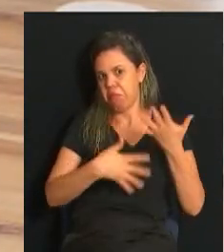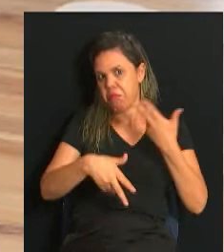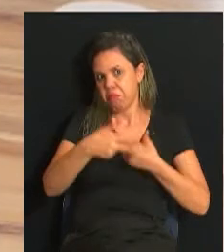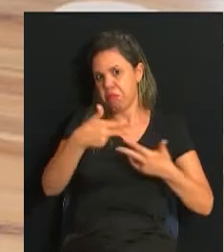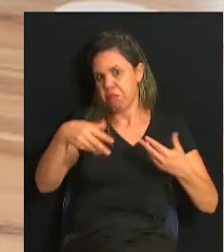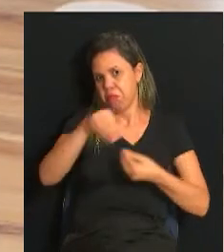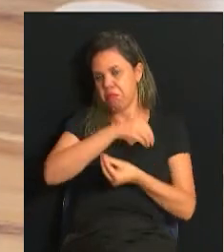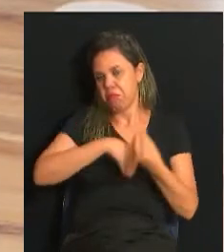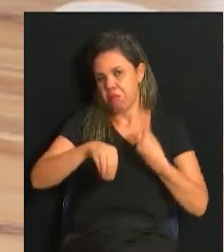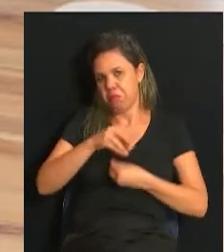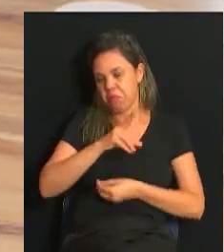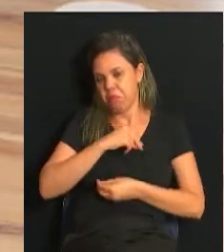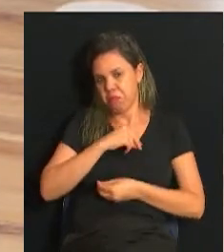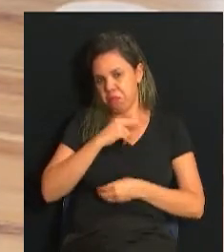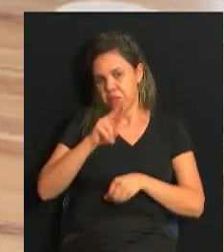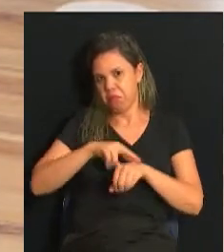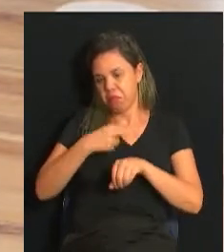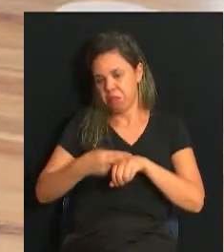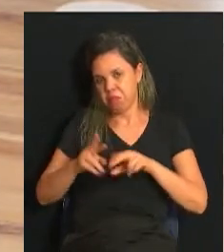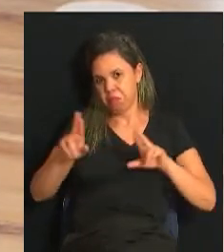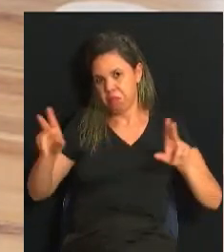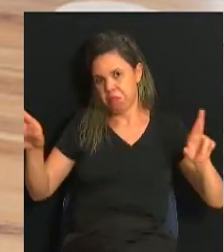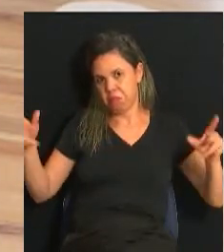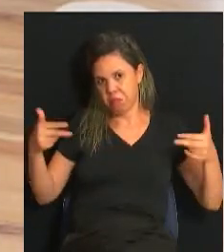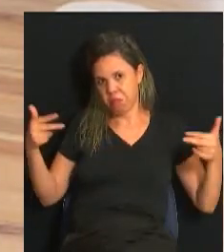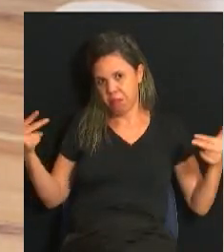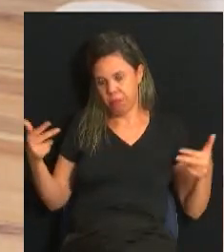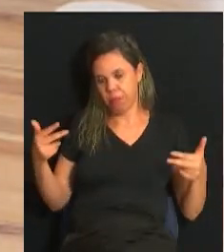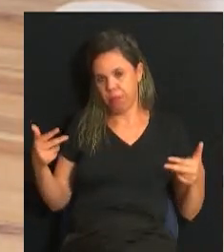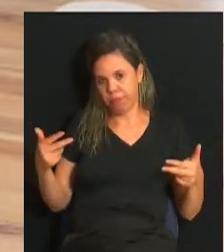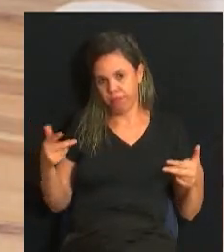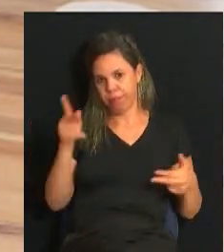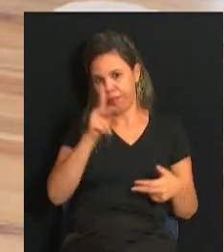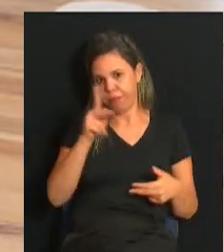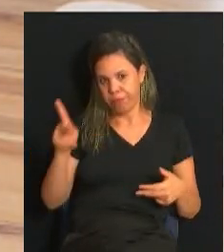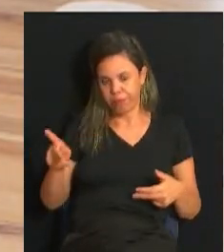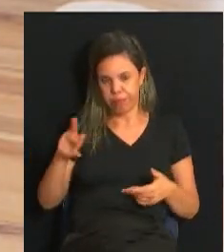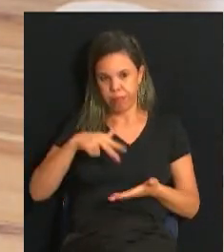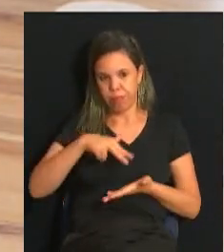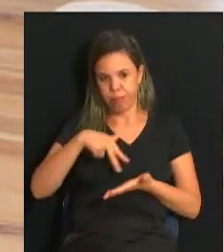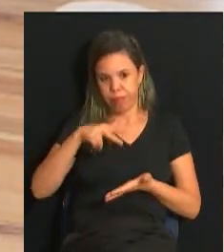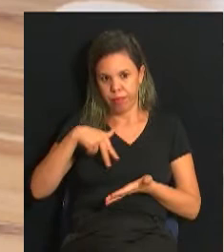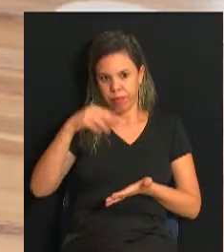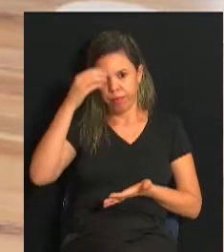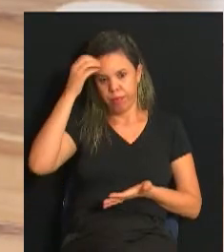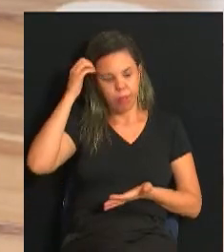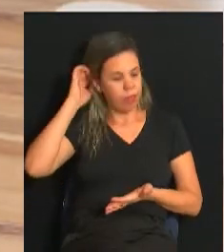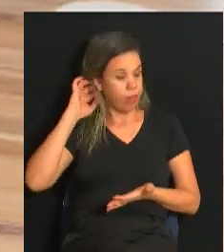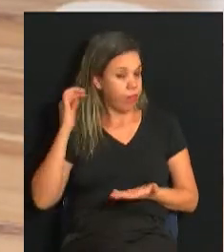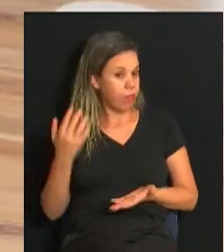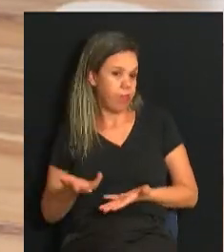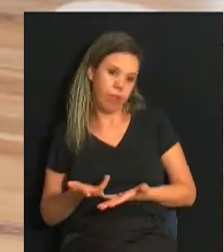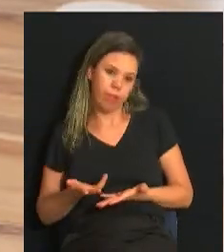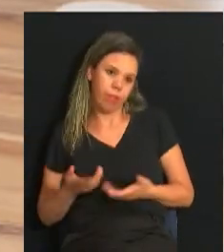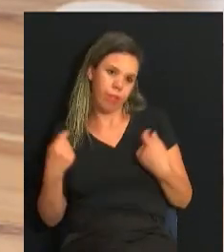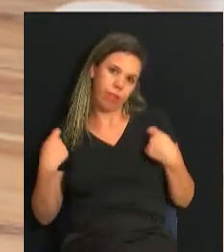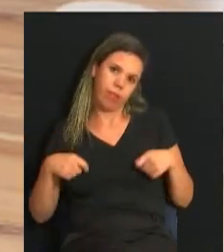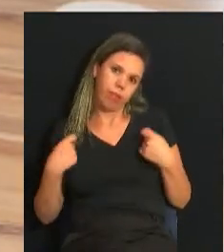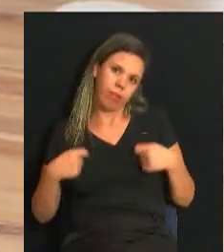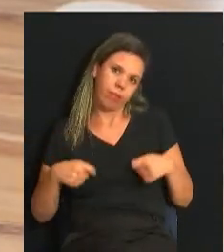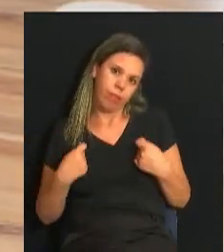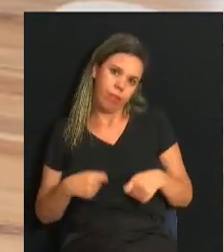coisa aqui vários ritmos você direcionar professora de dança o professor de dança é preciso